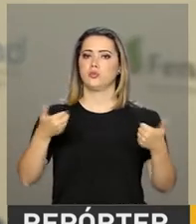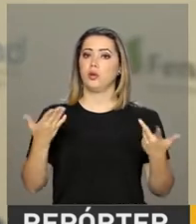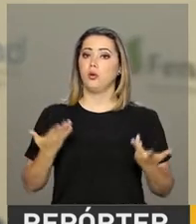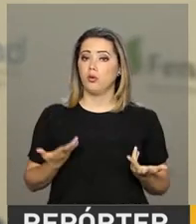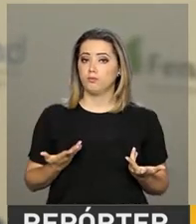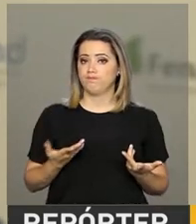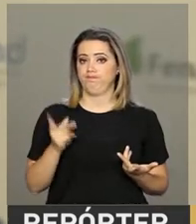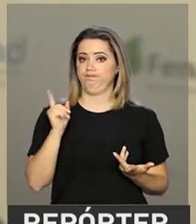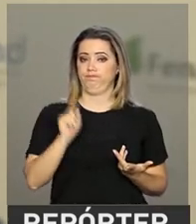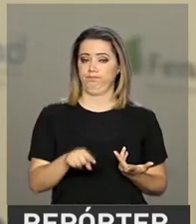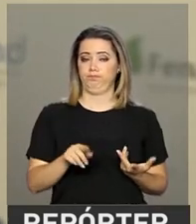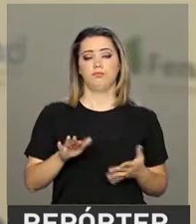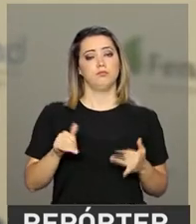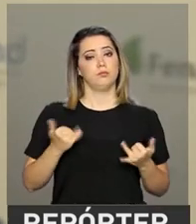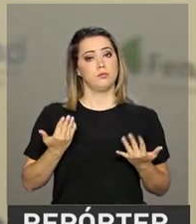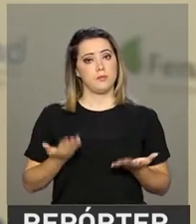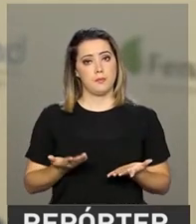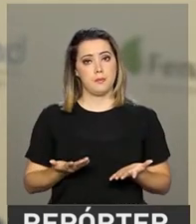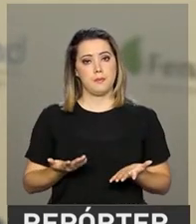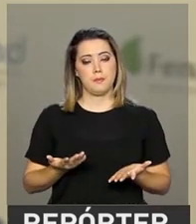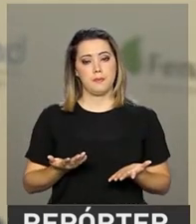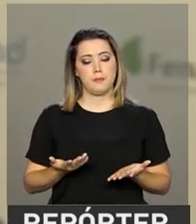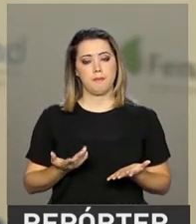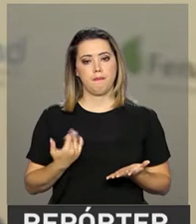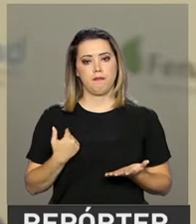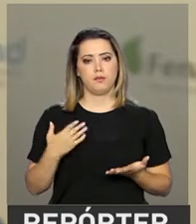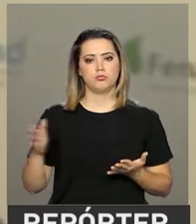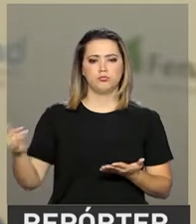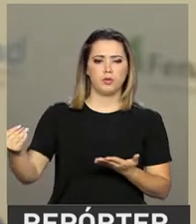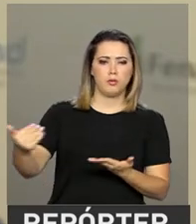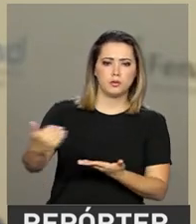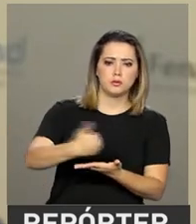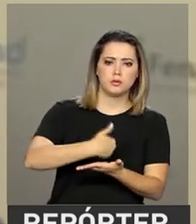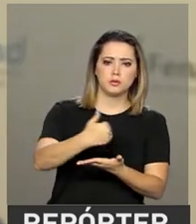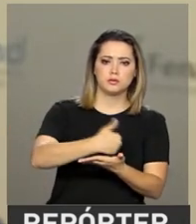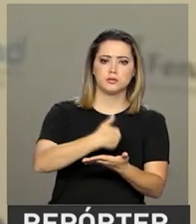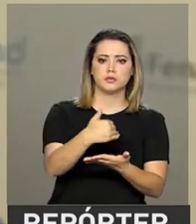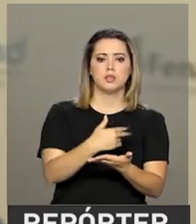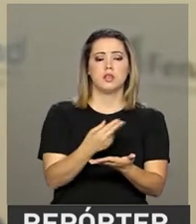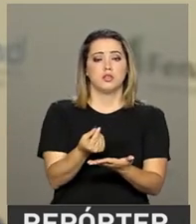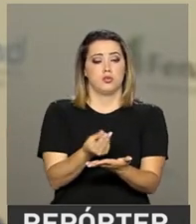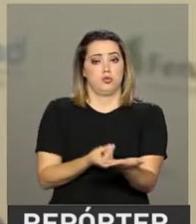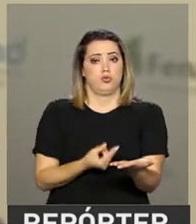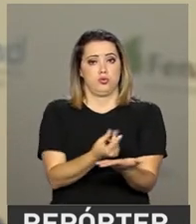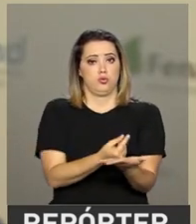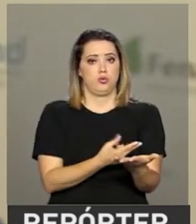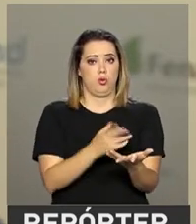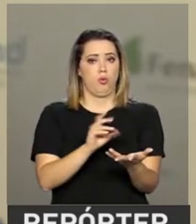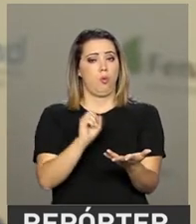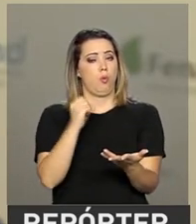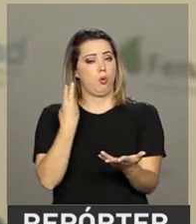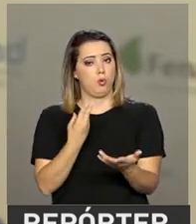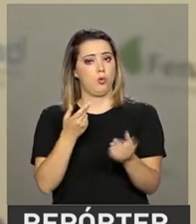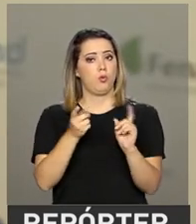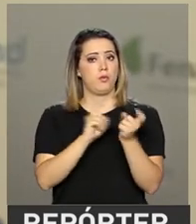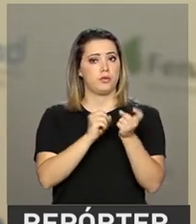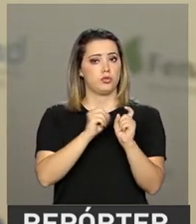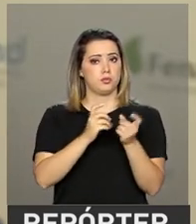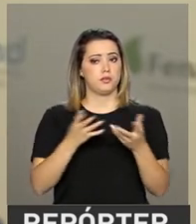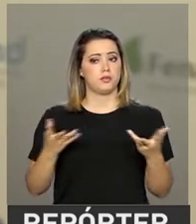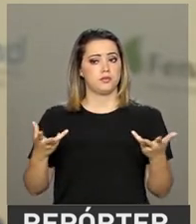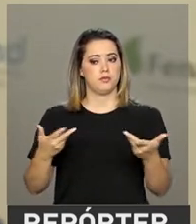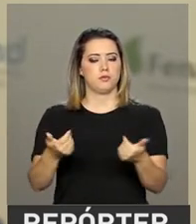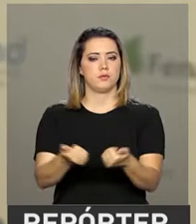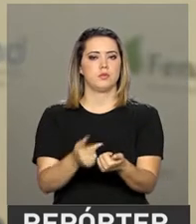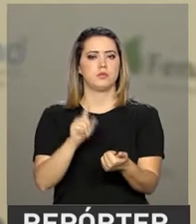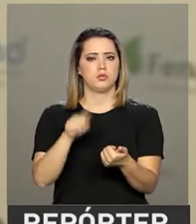obviamente, captam recursos ou façam obviamente, melhor gerenciamento, evidentemente você